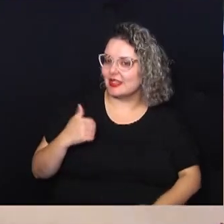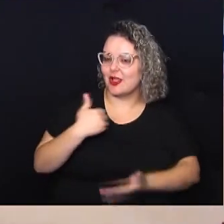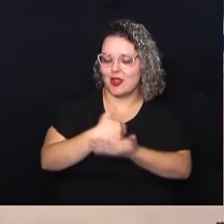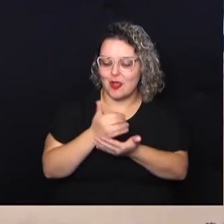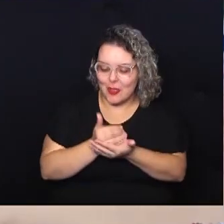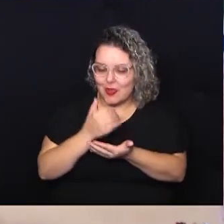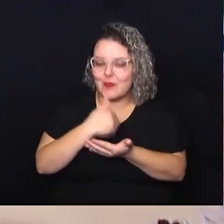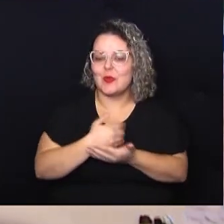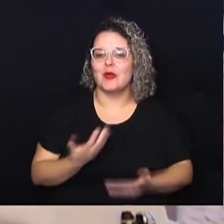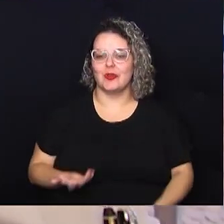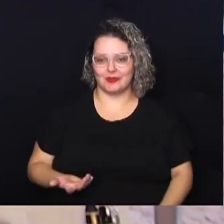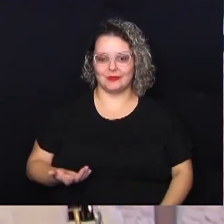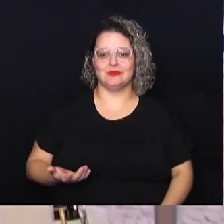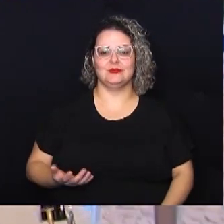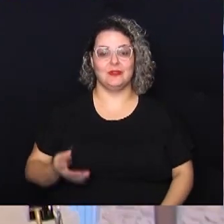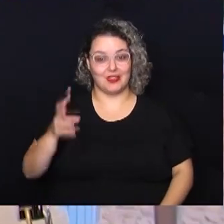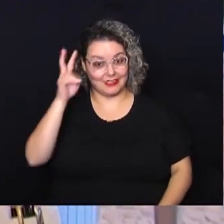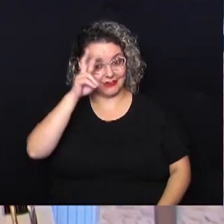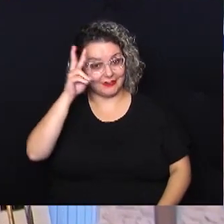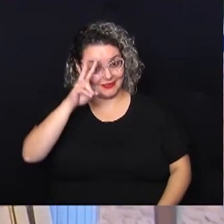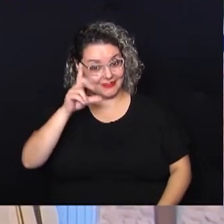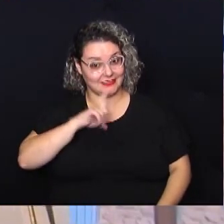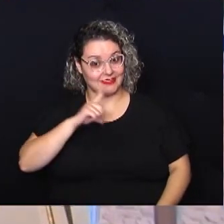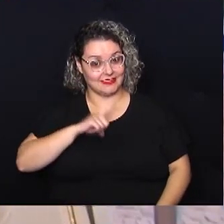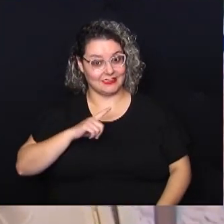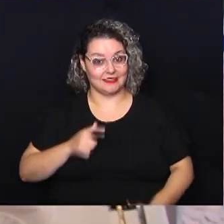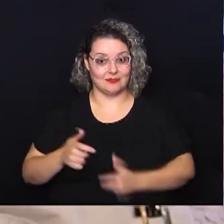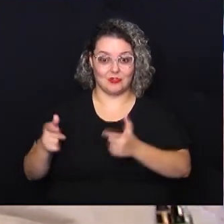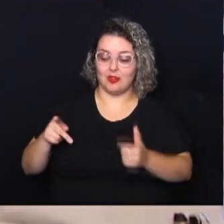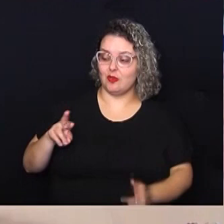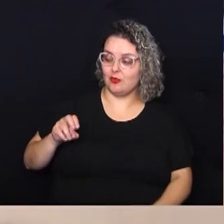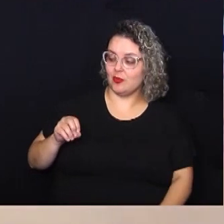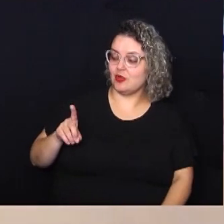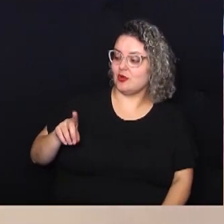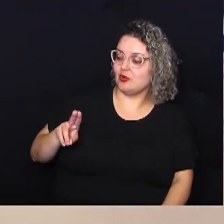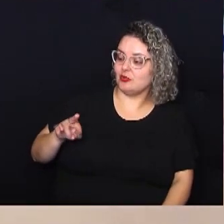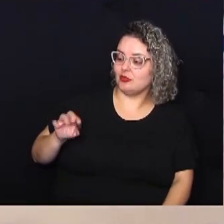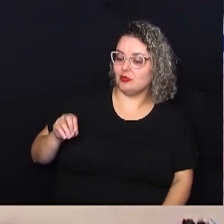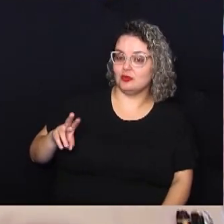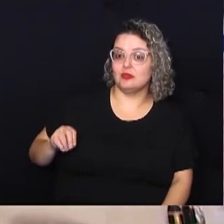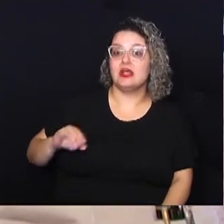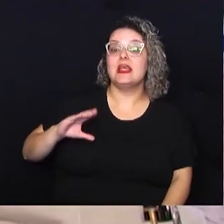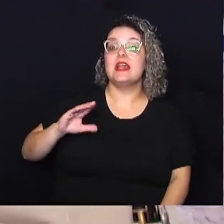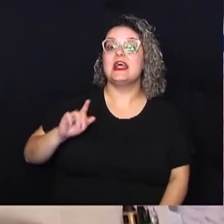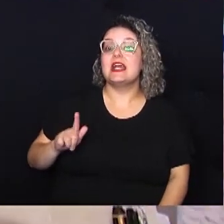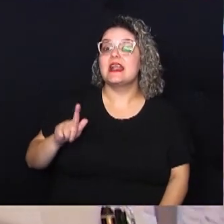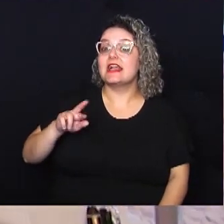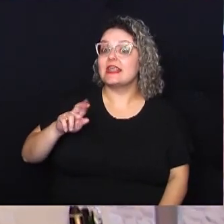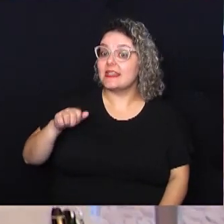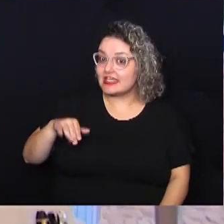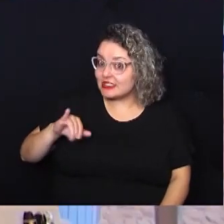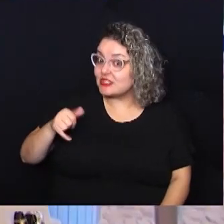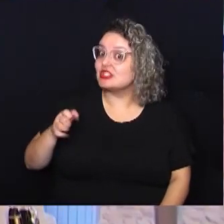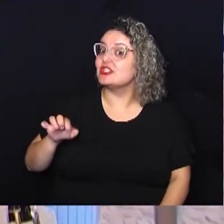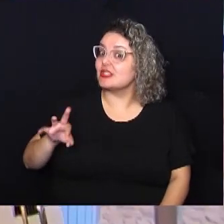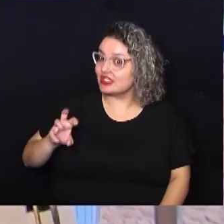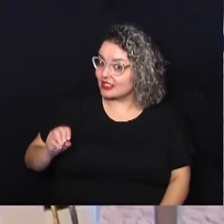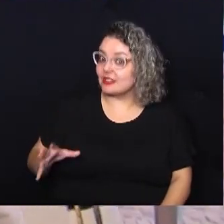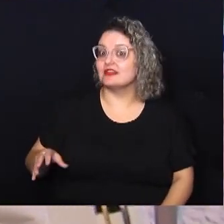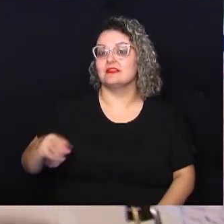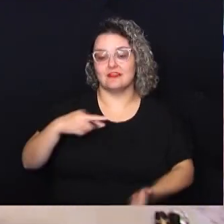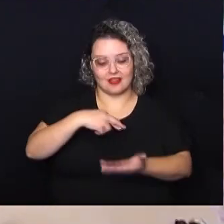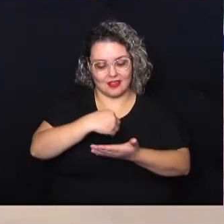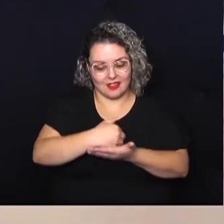bolo aqui, lembrando que nós temos grandes produtores da parte de hortifruti, granjeiros também, e faz parte da receita do